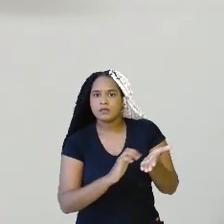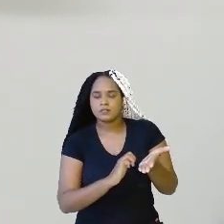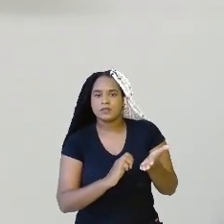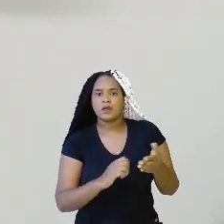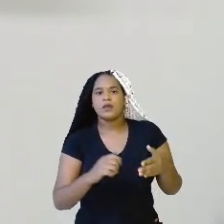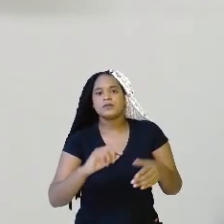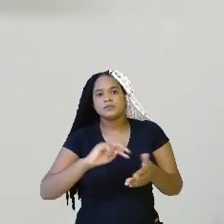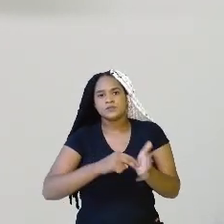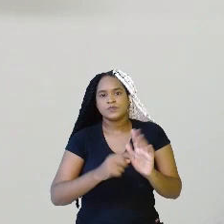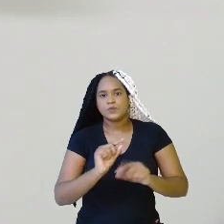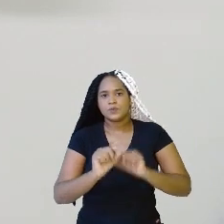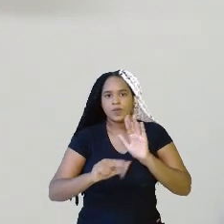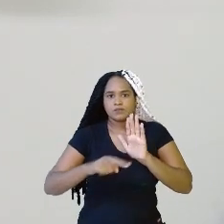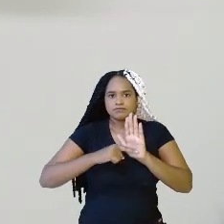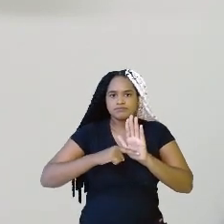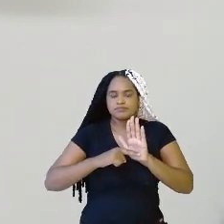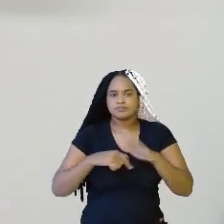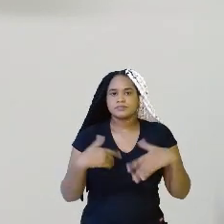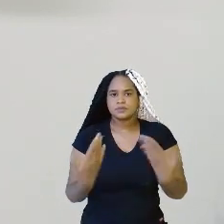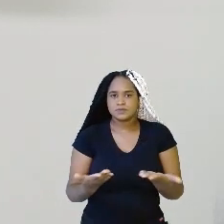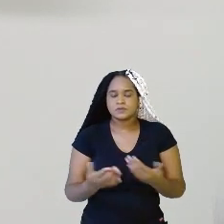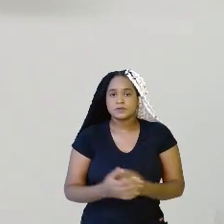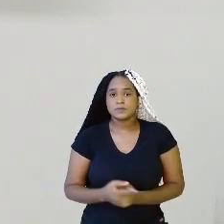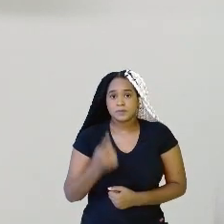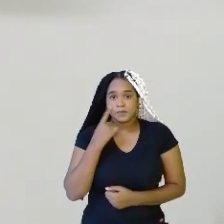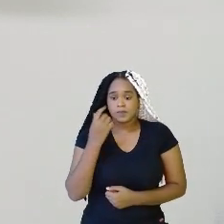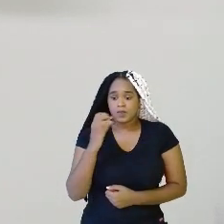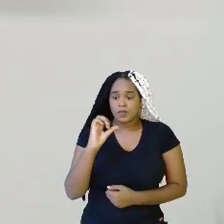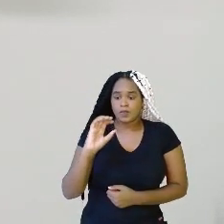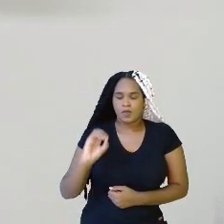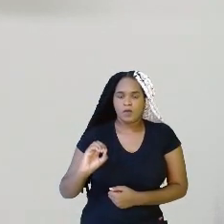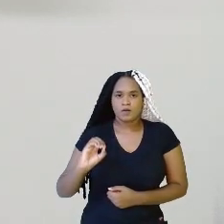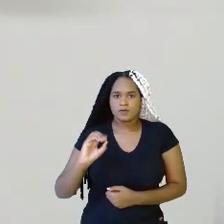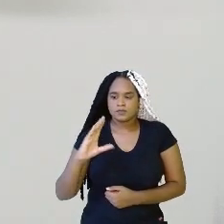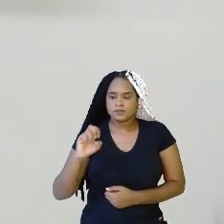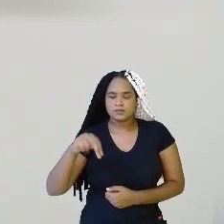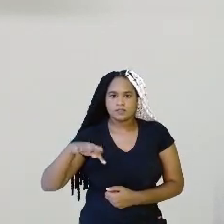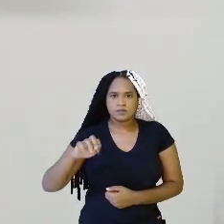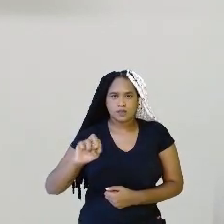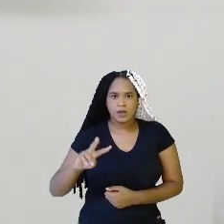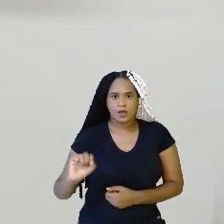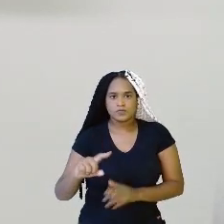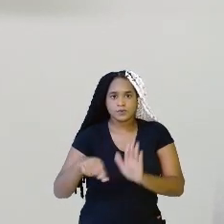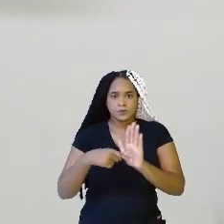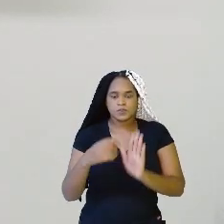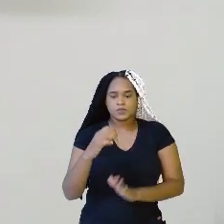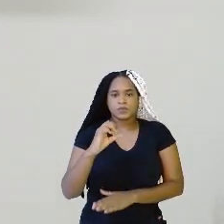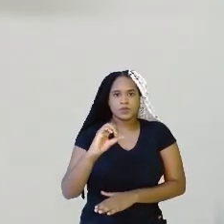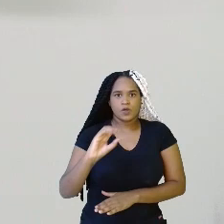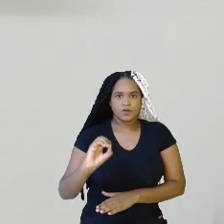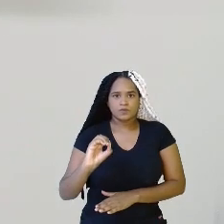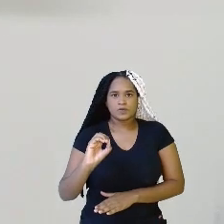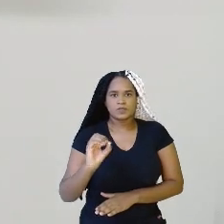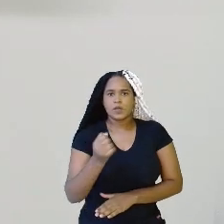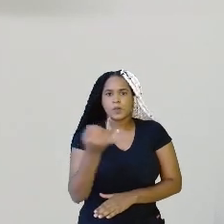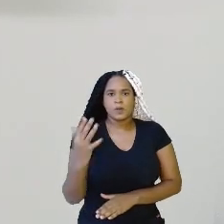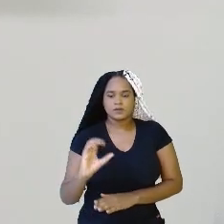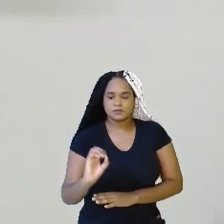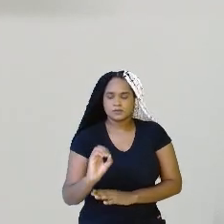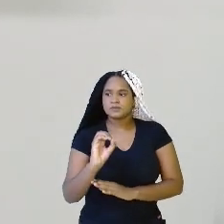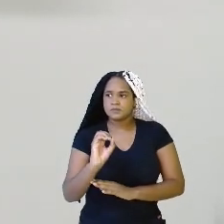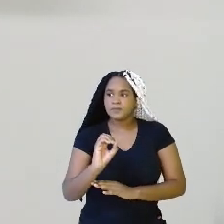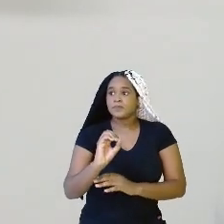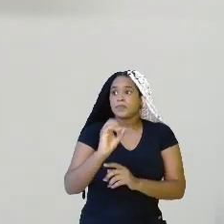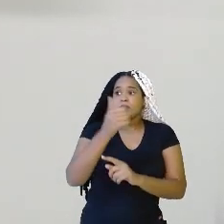aqui ficou mais simples, né? 90 centavos menos 90 centavos, 0.